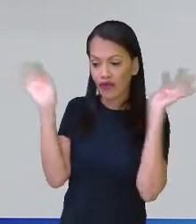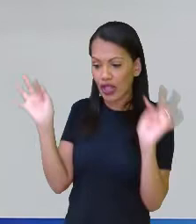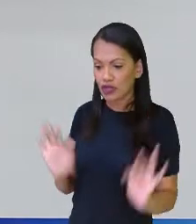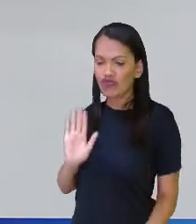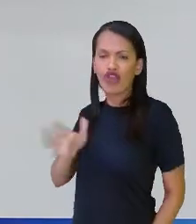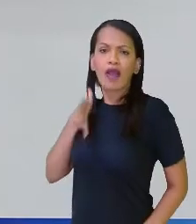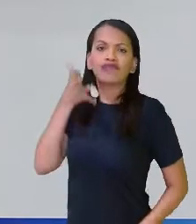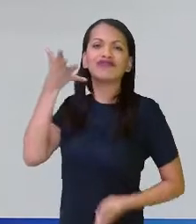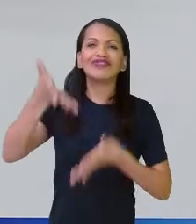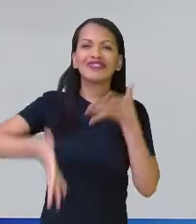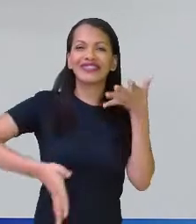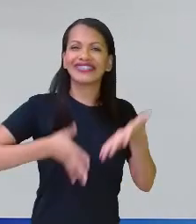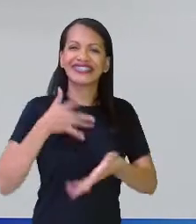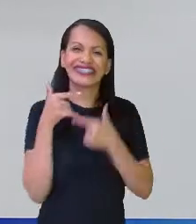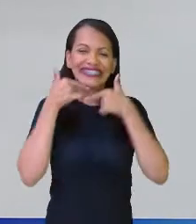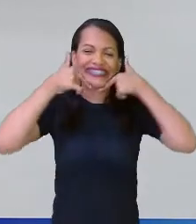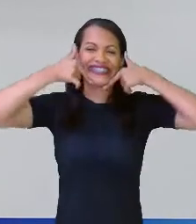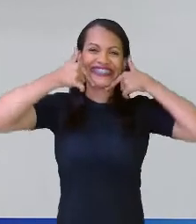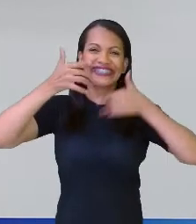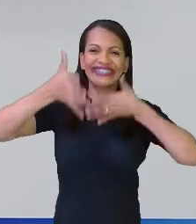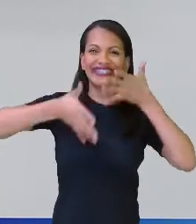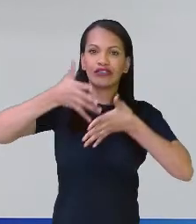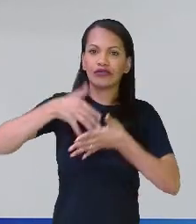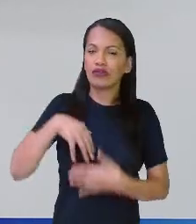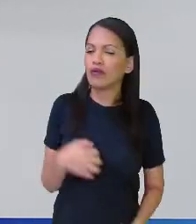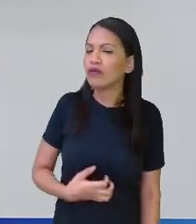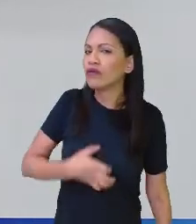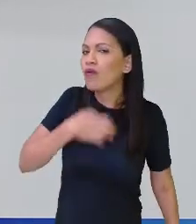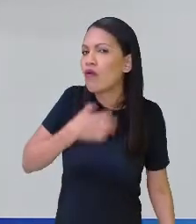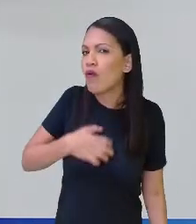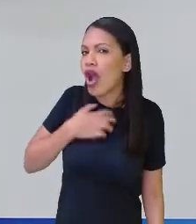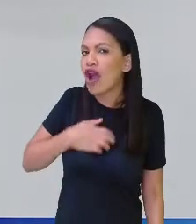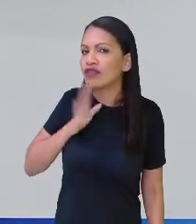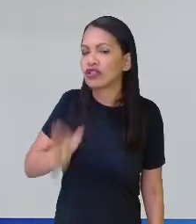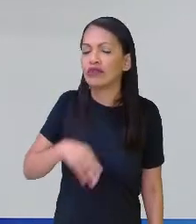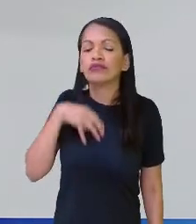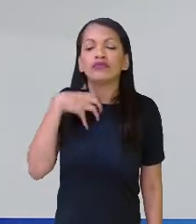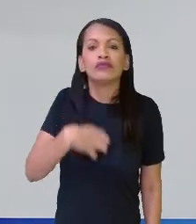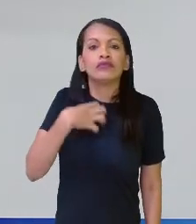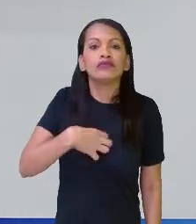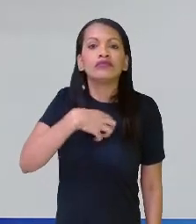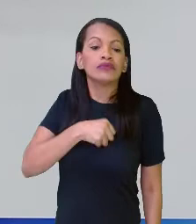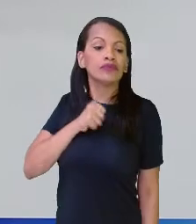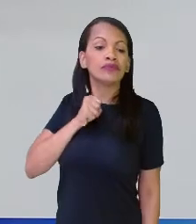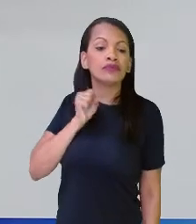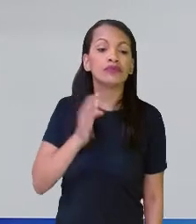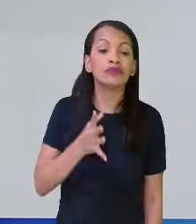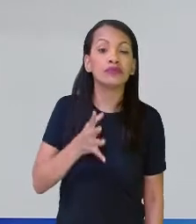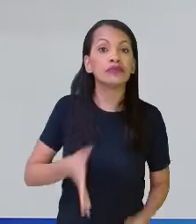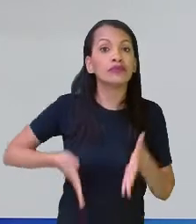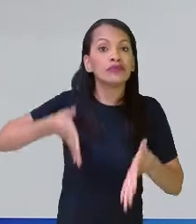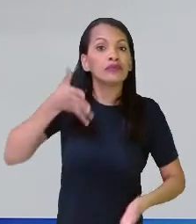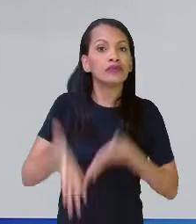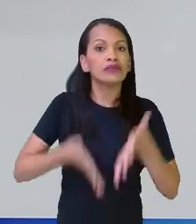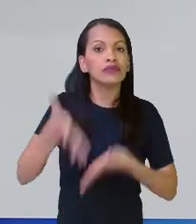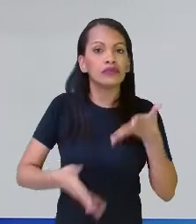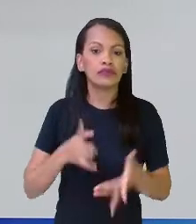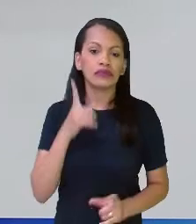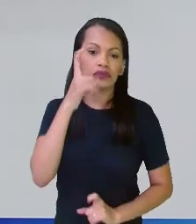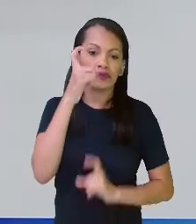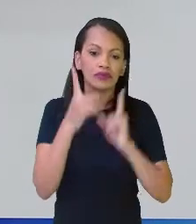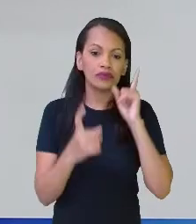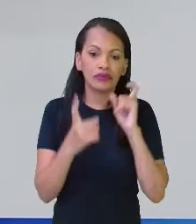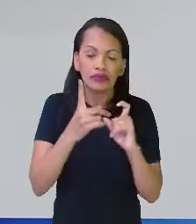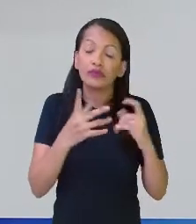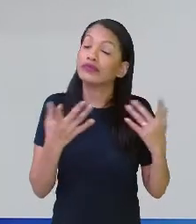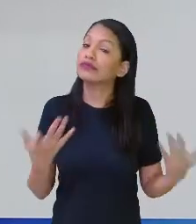já falo com um sorriso no rosto. Se eu estiver com raiva, eu já falo mais grosso, já forço mais a voz. Tudo vai variando. O